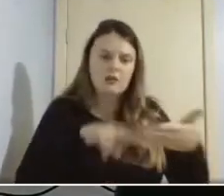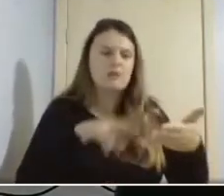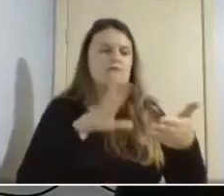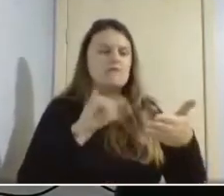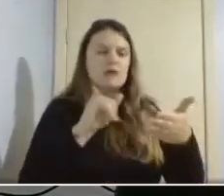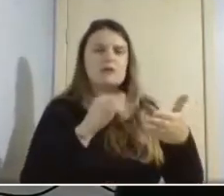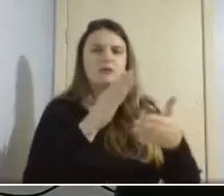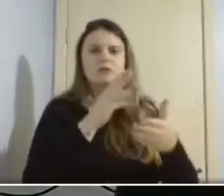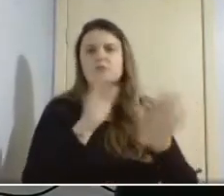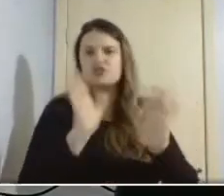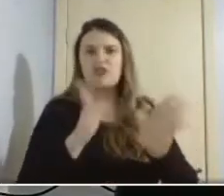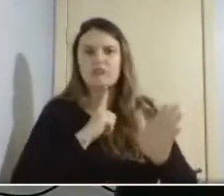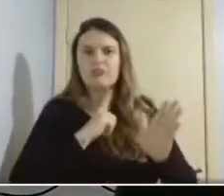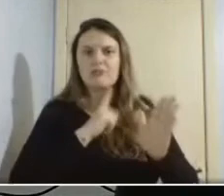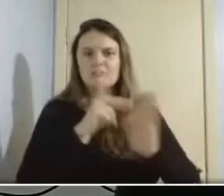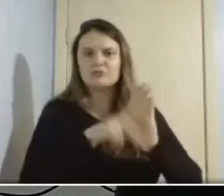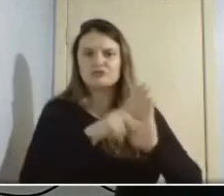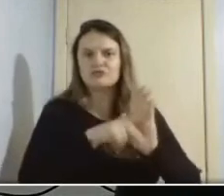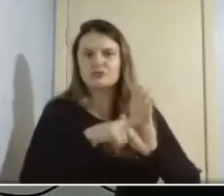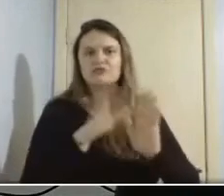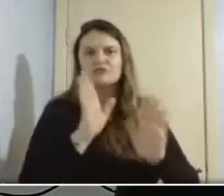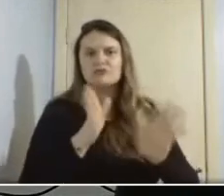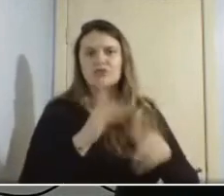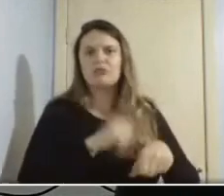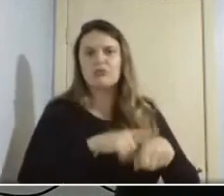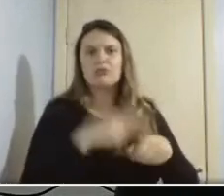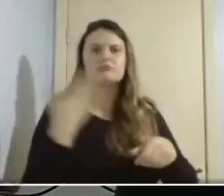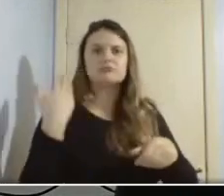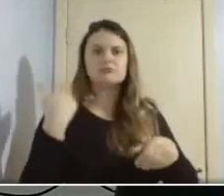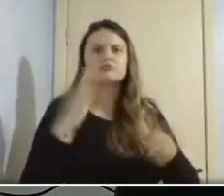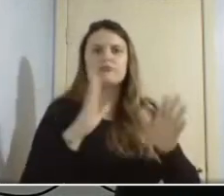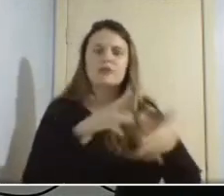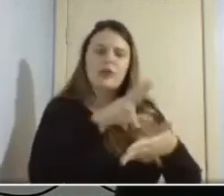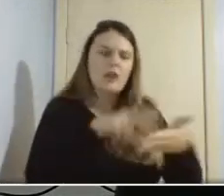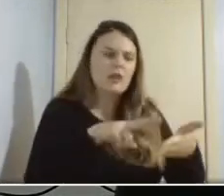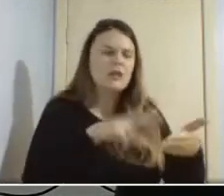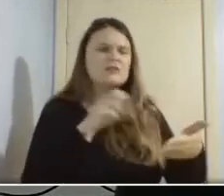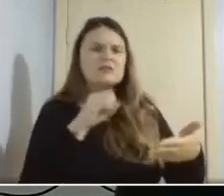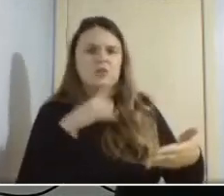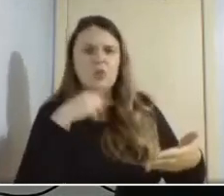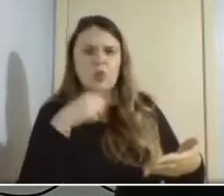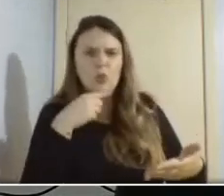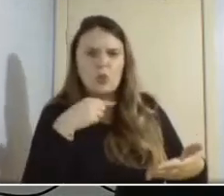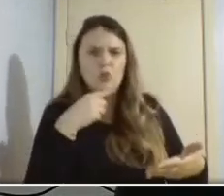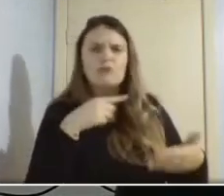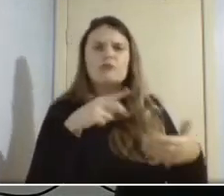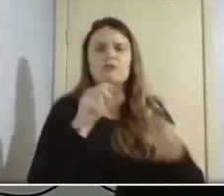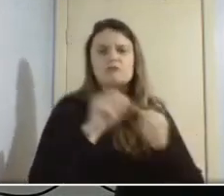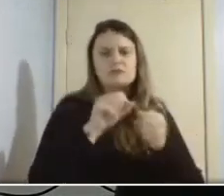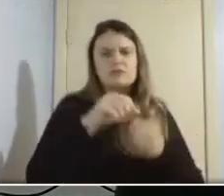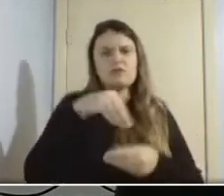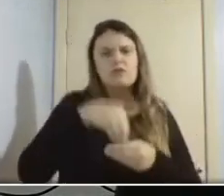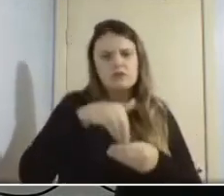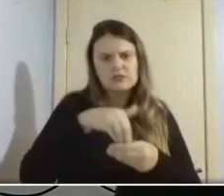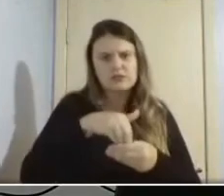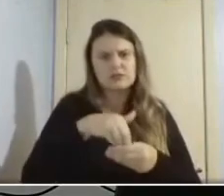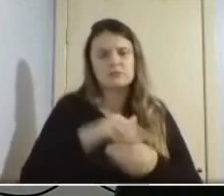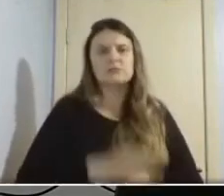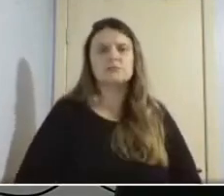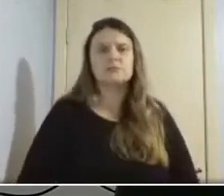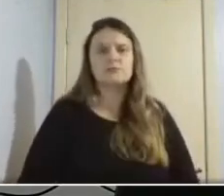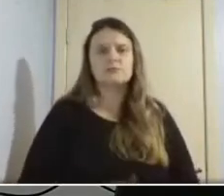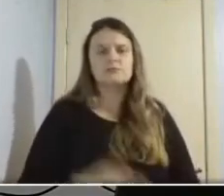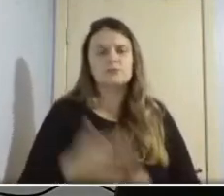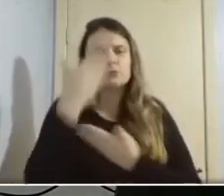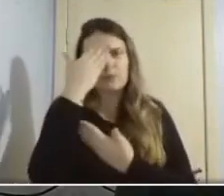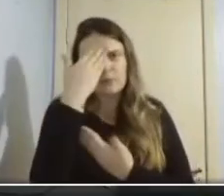estar tirando alguma questão de dúvida para uma votação numa próxima sessão. Desejar obrigado, uma boa